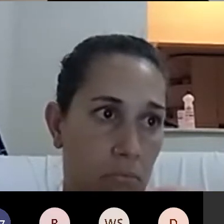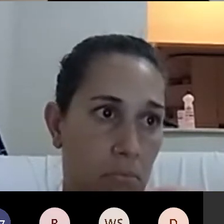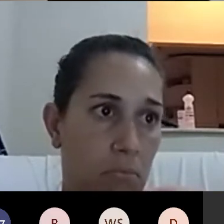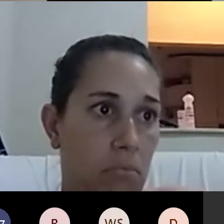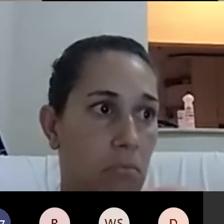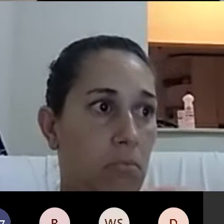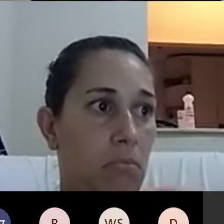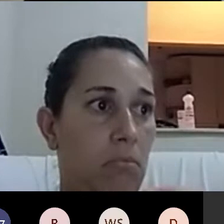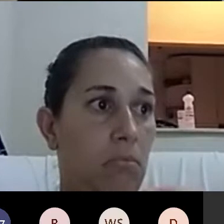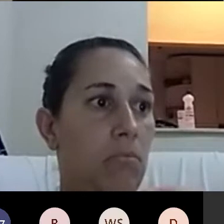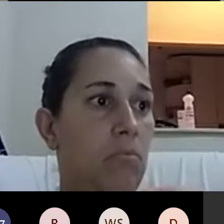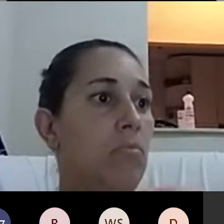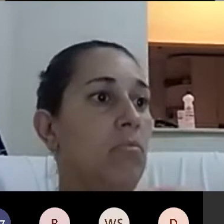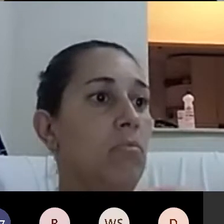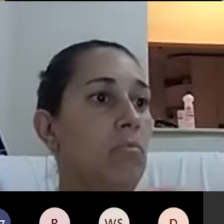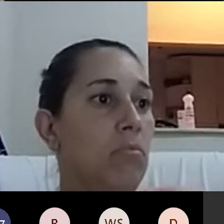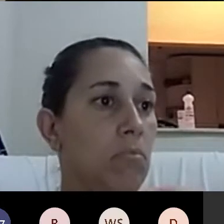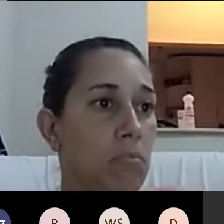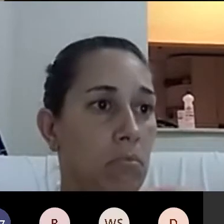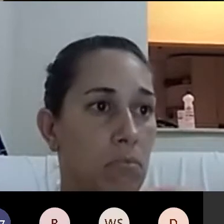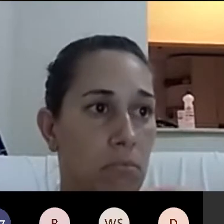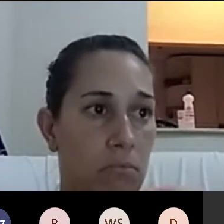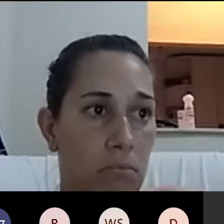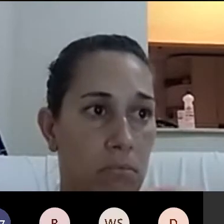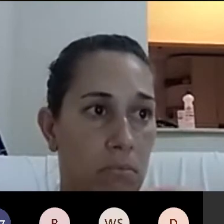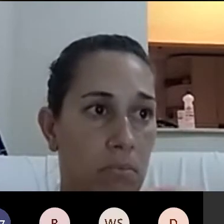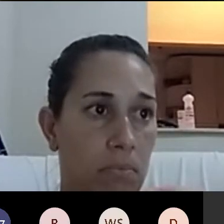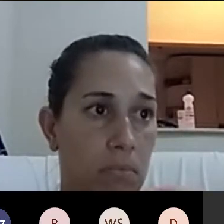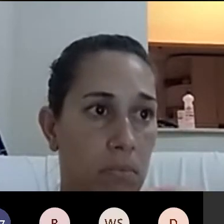foi muito válida sim, muito boa. Legal, é isso aí.